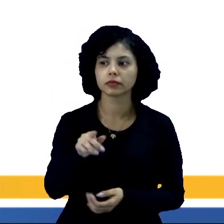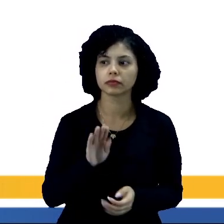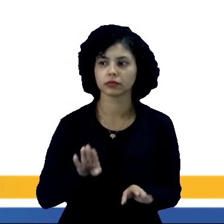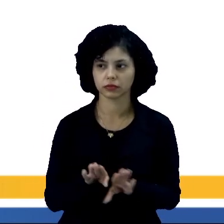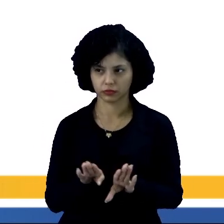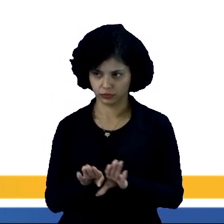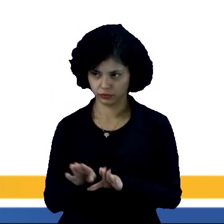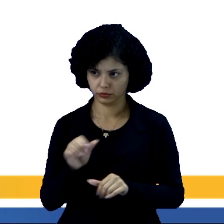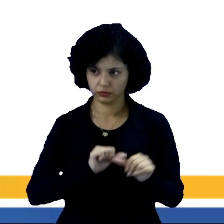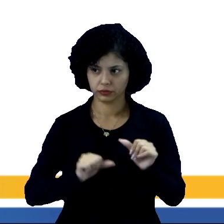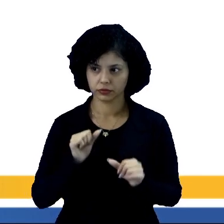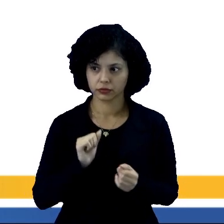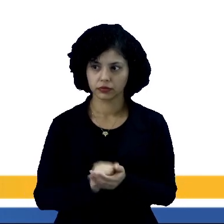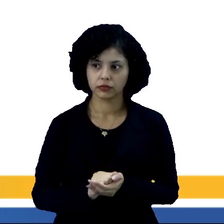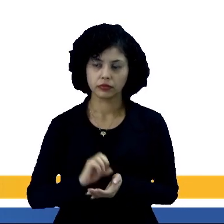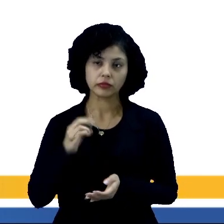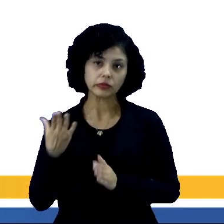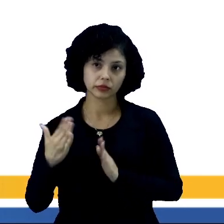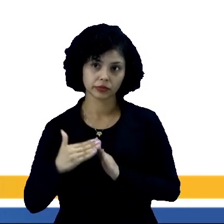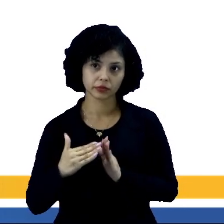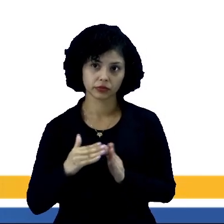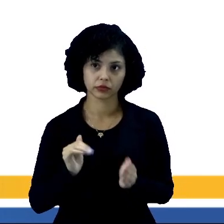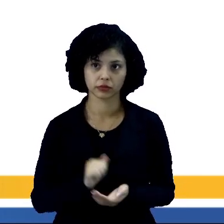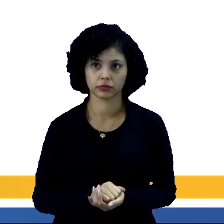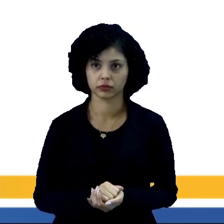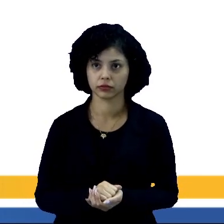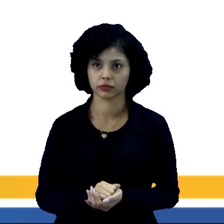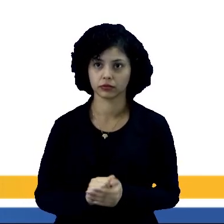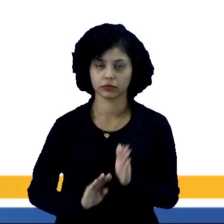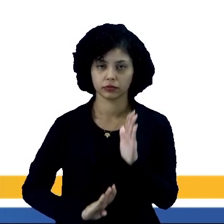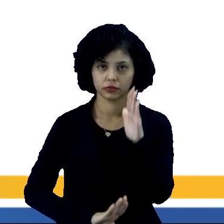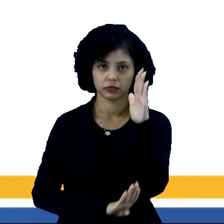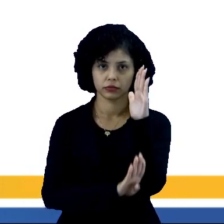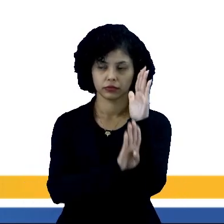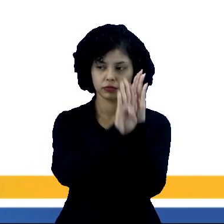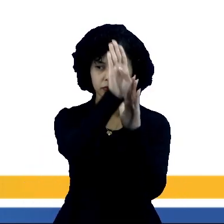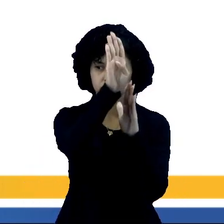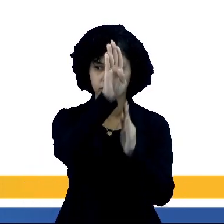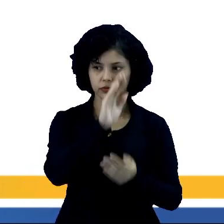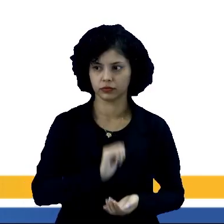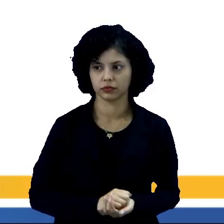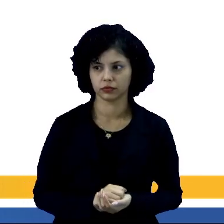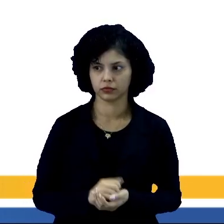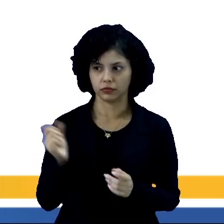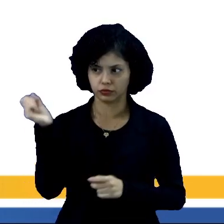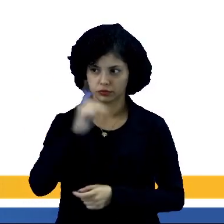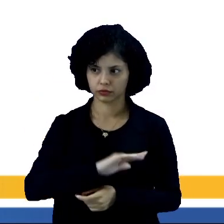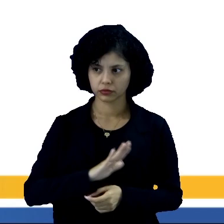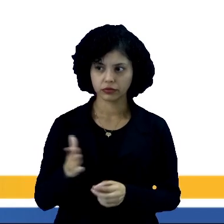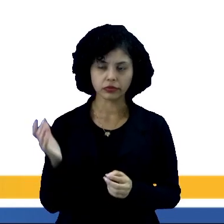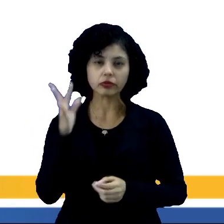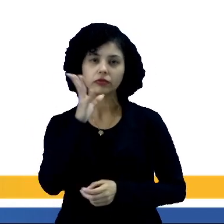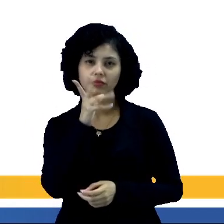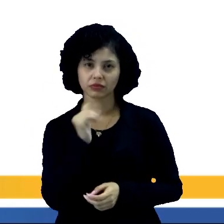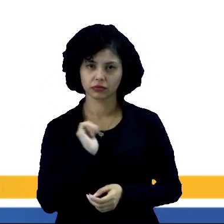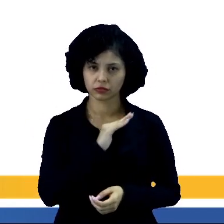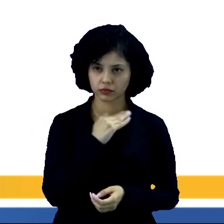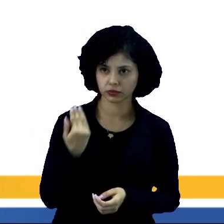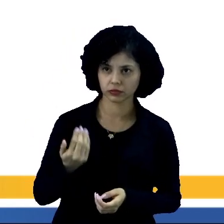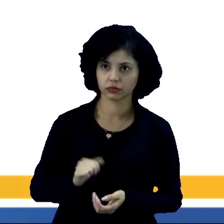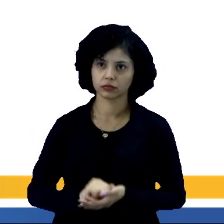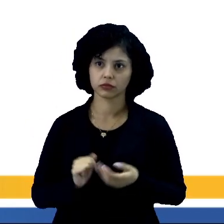nucleares, mudar de endereço ou mudar de casa. Os foguetes nucleares, eles seriam lançados aí no Sol, quase morrendo,